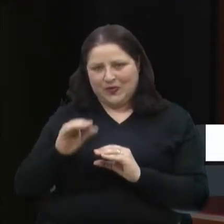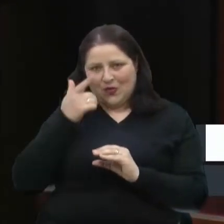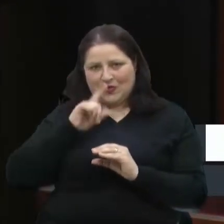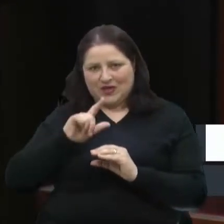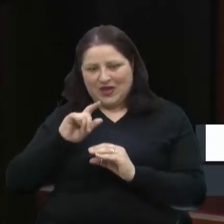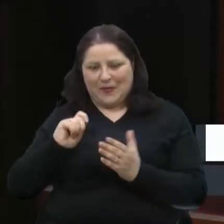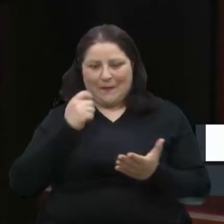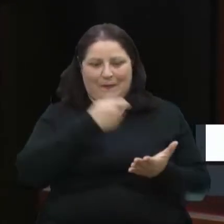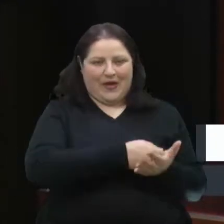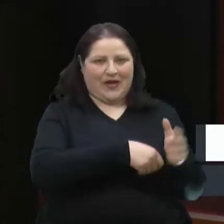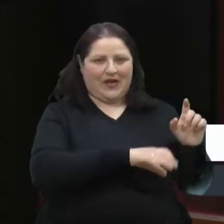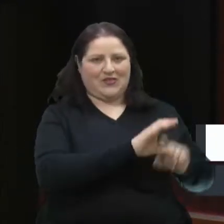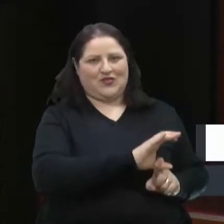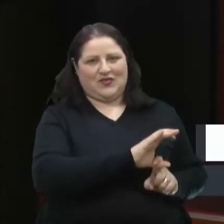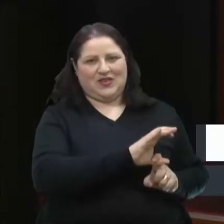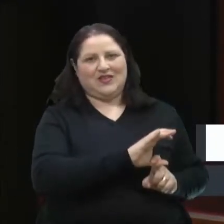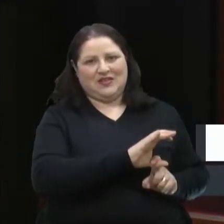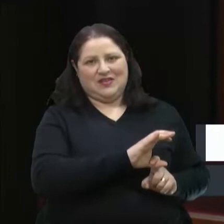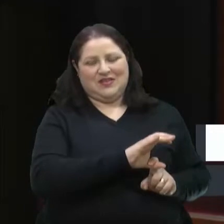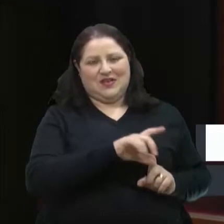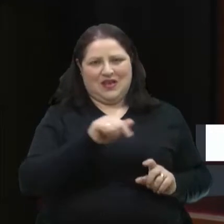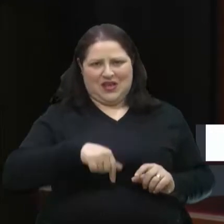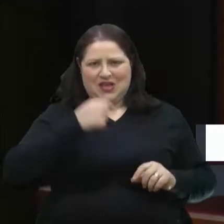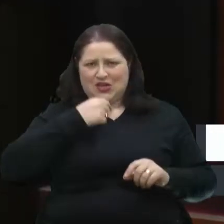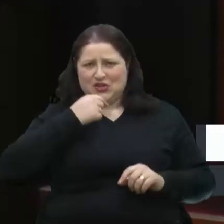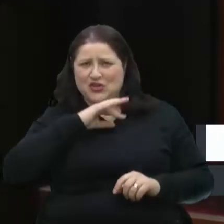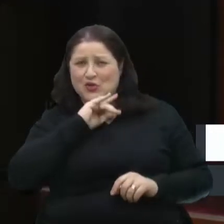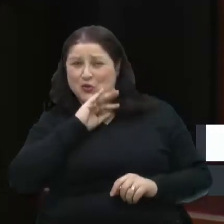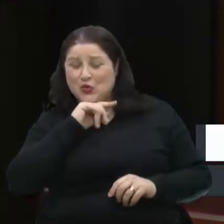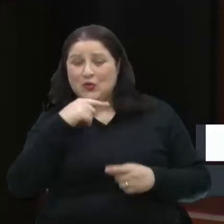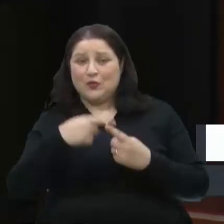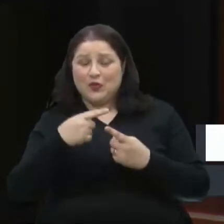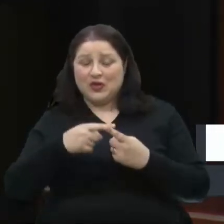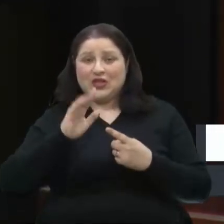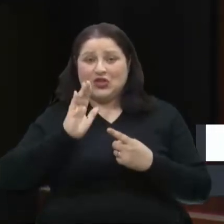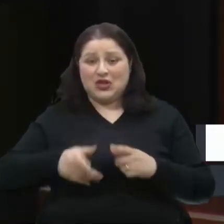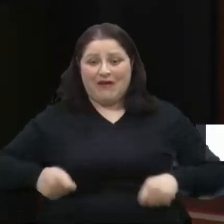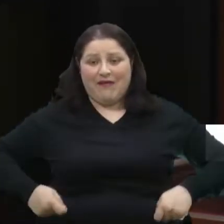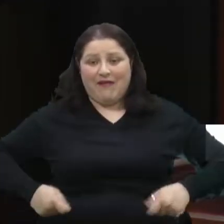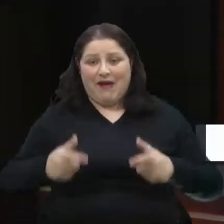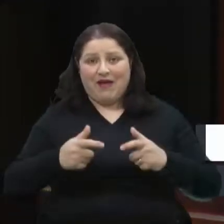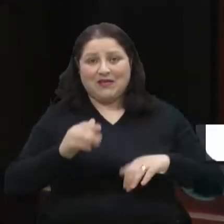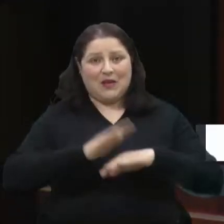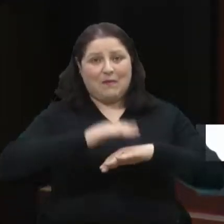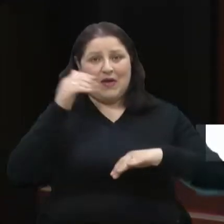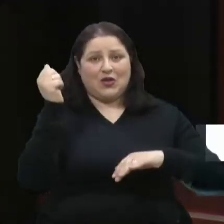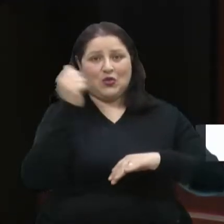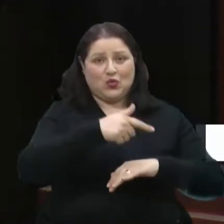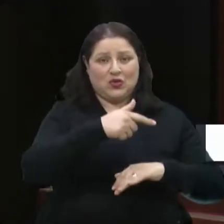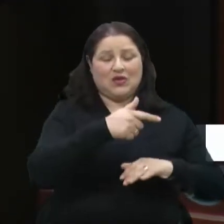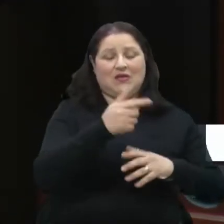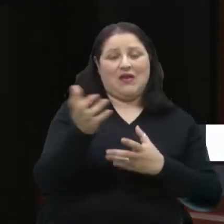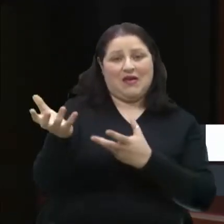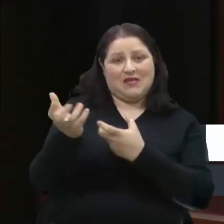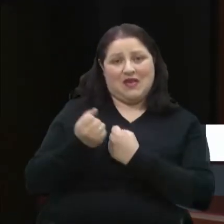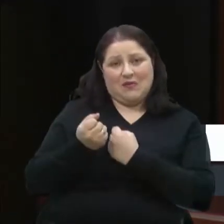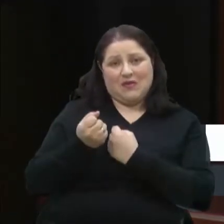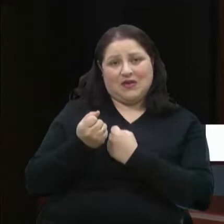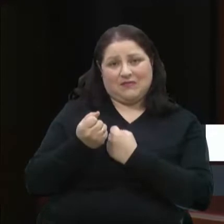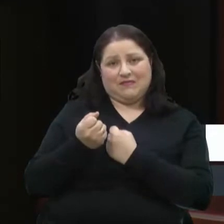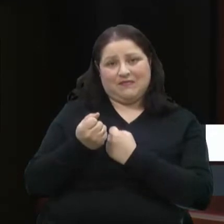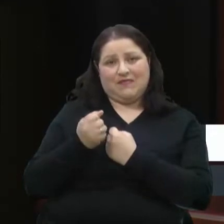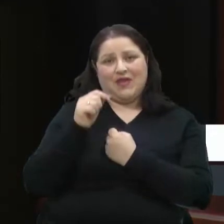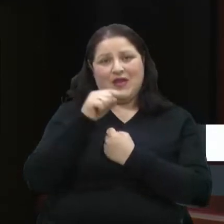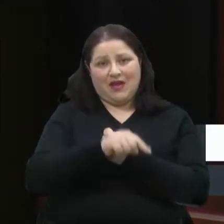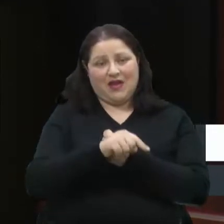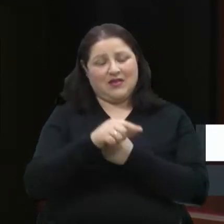ruim em Caxias do Sul? Está ruim, porque nós já estamos gastando mais do que estamos arrecadando. Esse